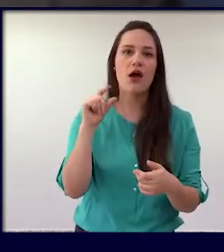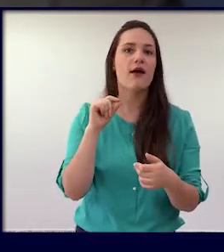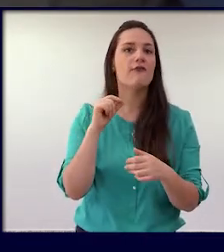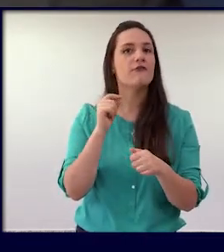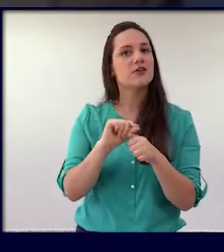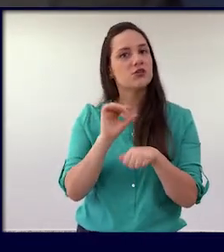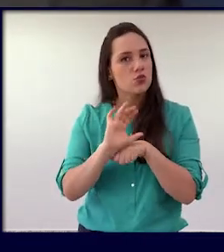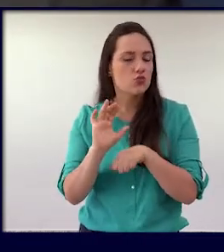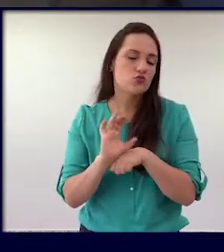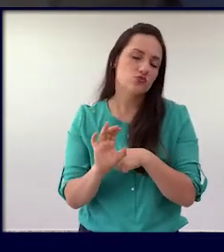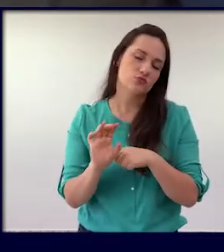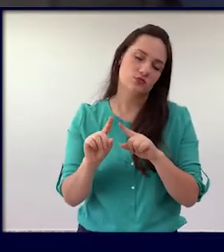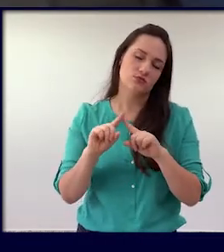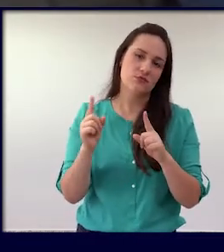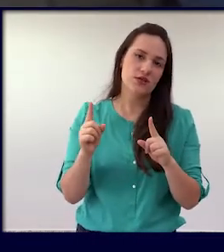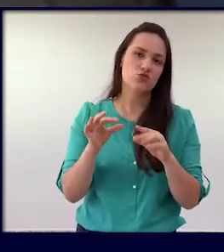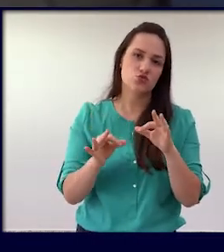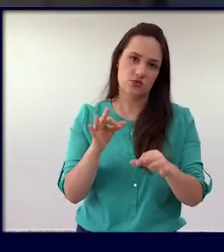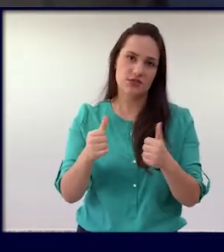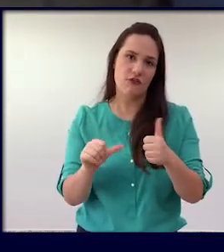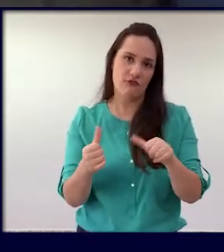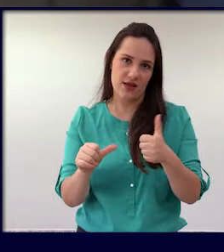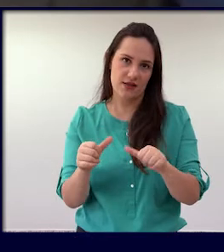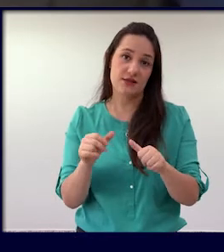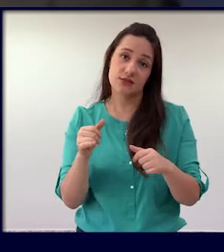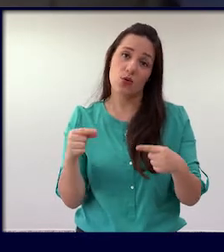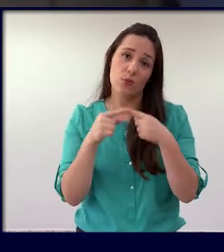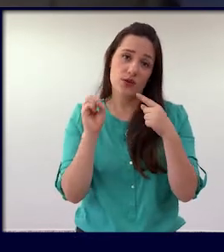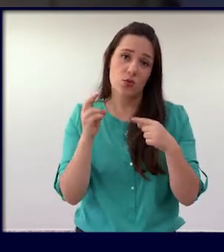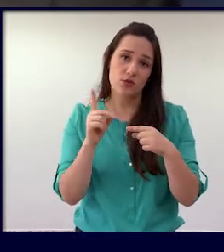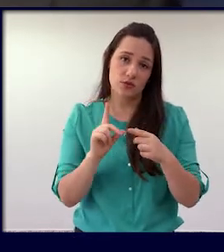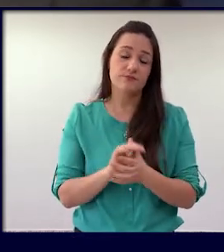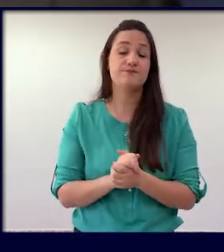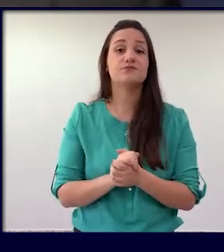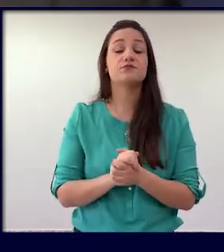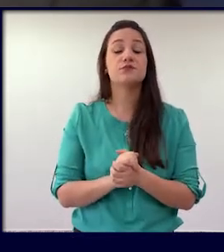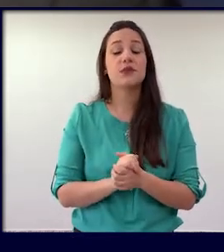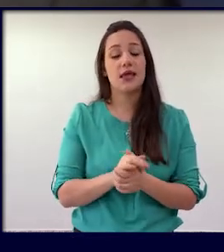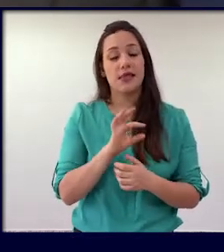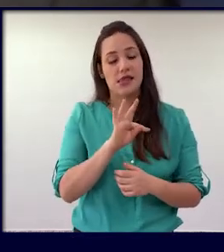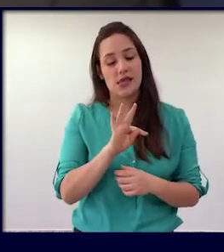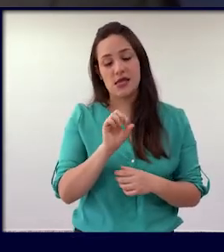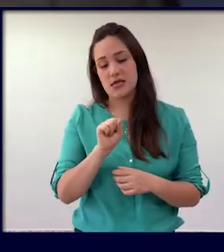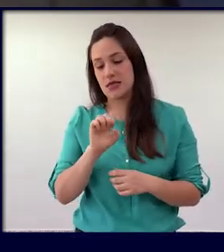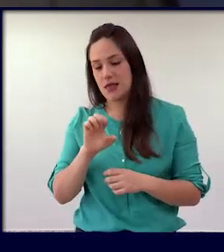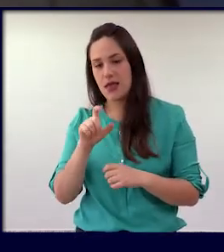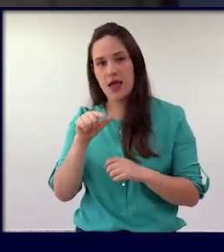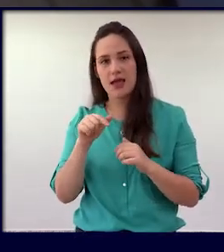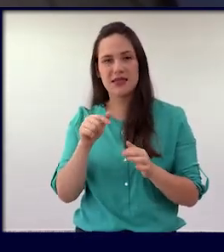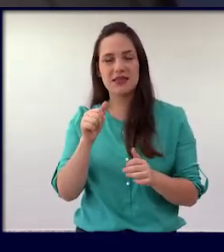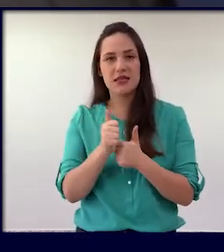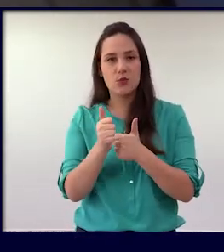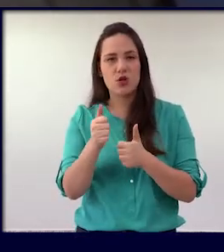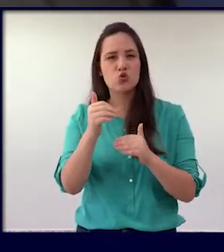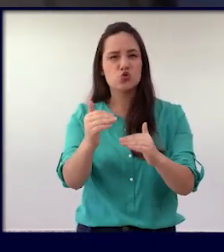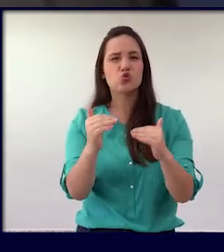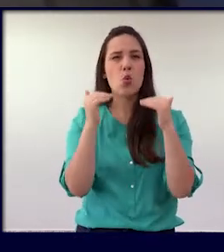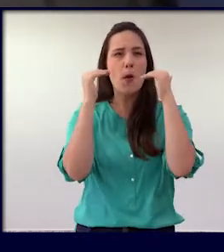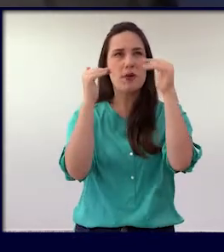justificada, necessidade, e o juiz eleitoral é que vai avaliar essa necessidade e essa possibilidade. Então, o